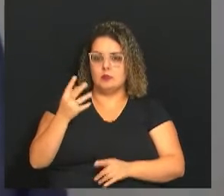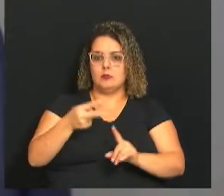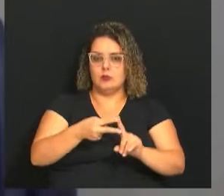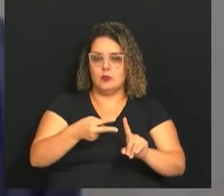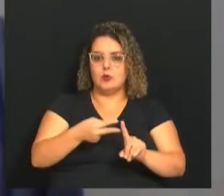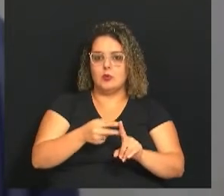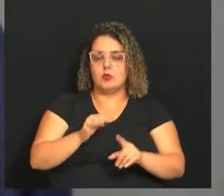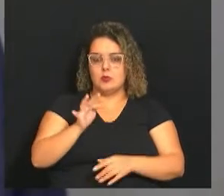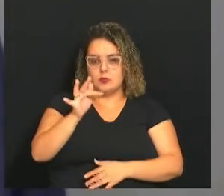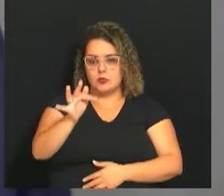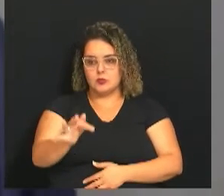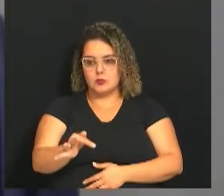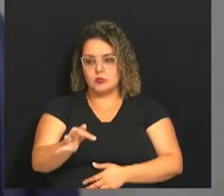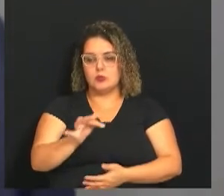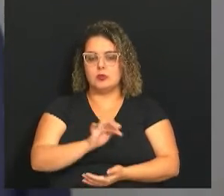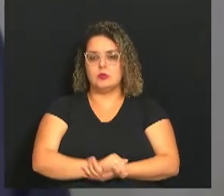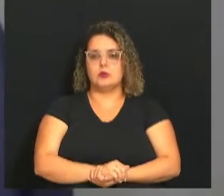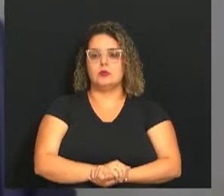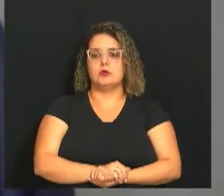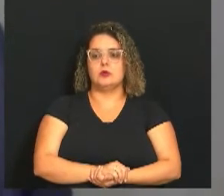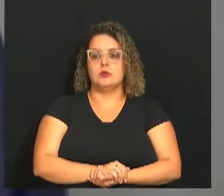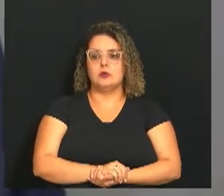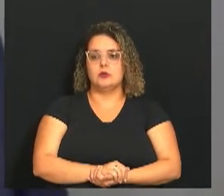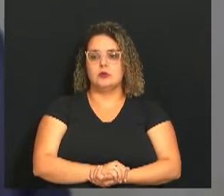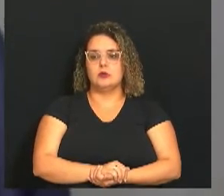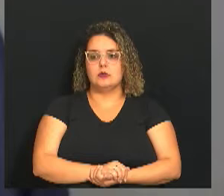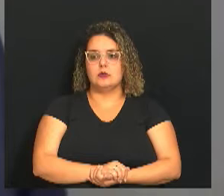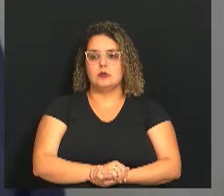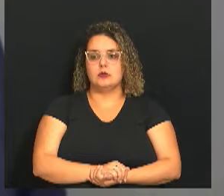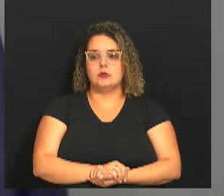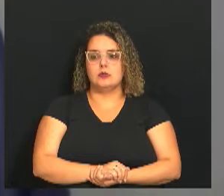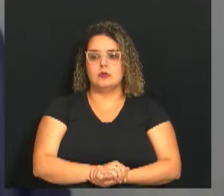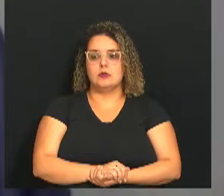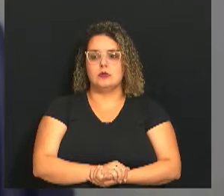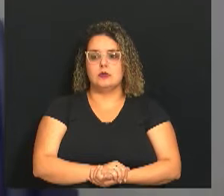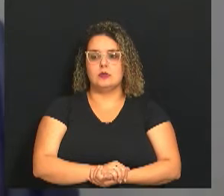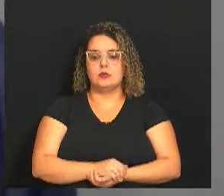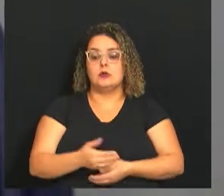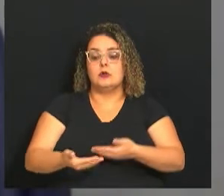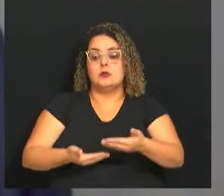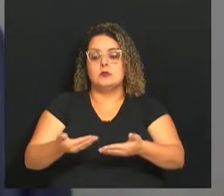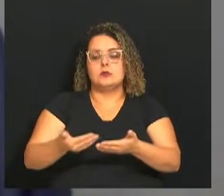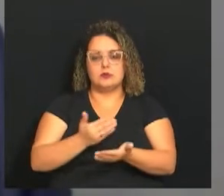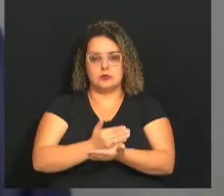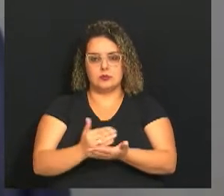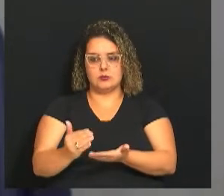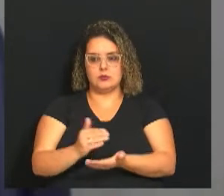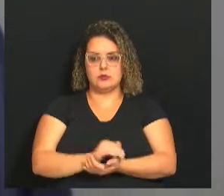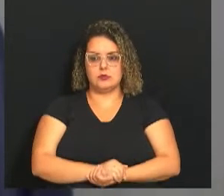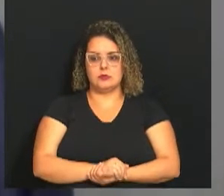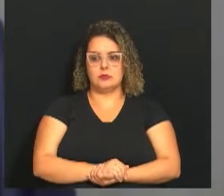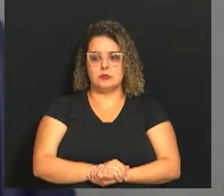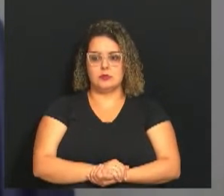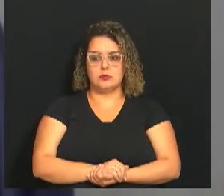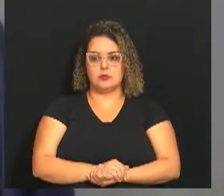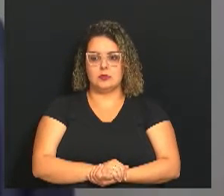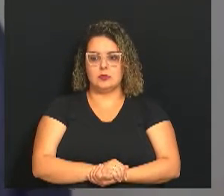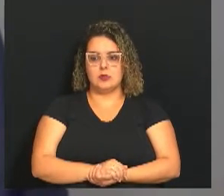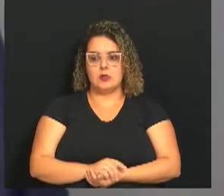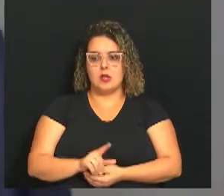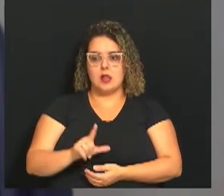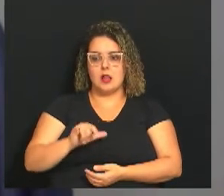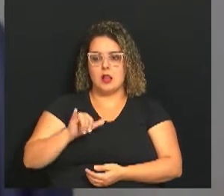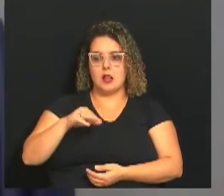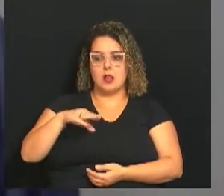futuro, e esse início de tratamento. É o que a gente chama de limbo previdenciário. Não tem